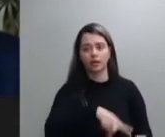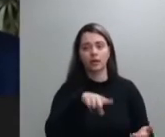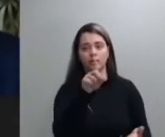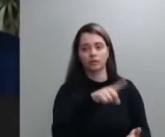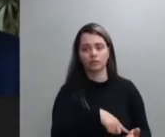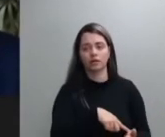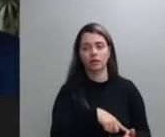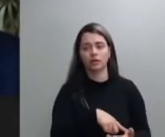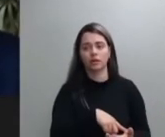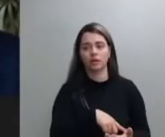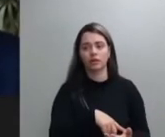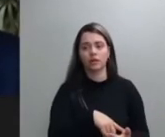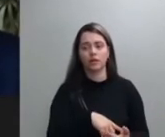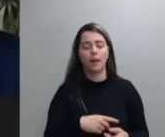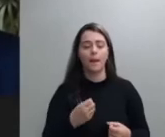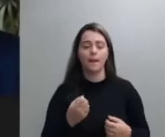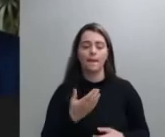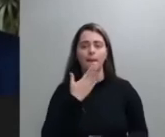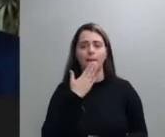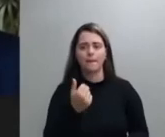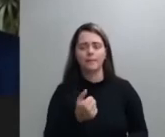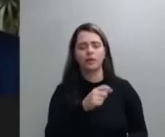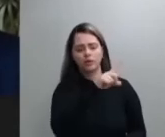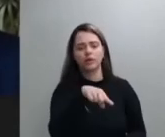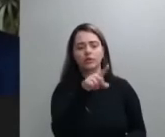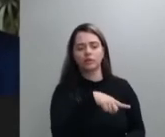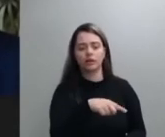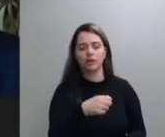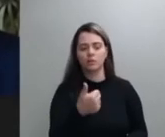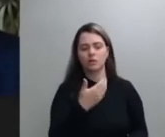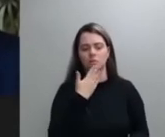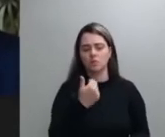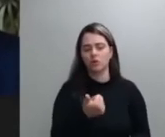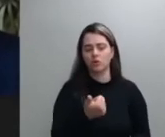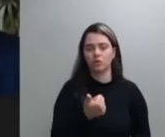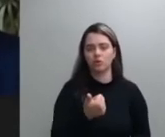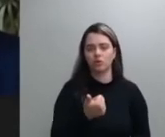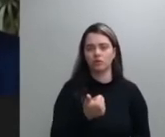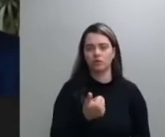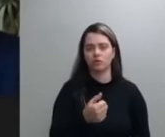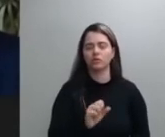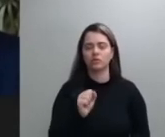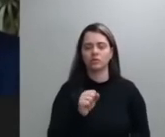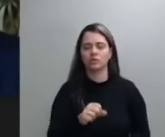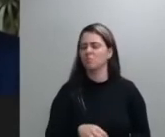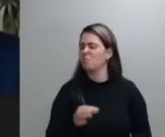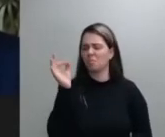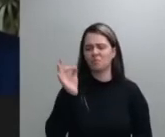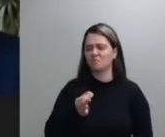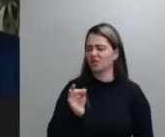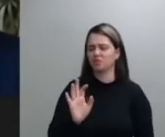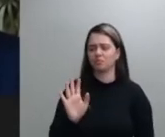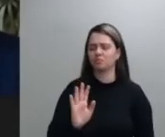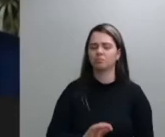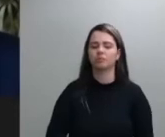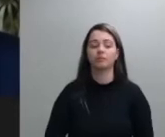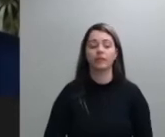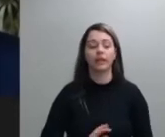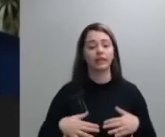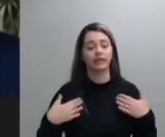competência é nossa é melhor a gente mandar a decisão anulada não é isso? não é prejudicado o agravo não é isso? então a turma